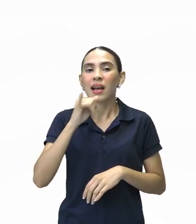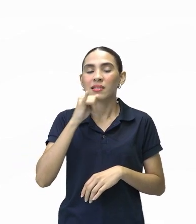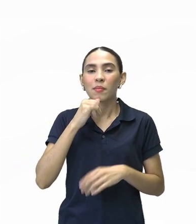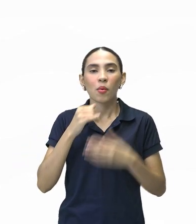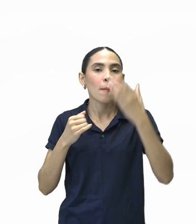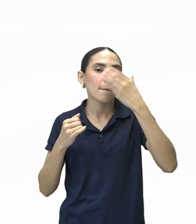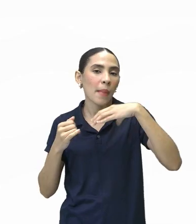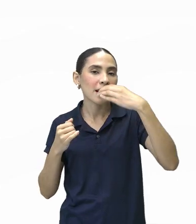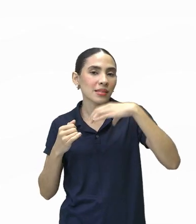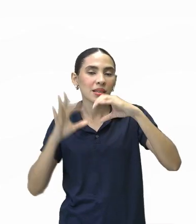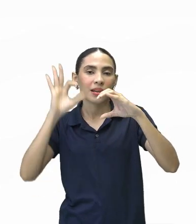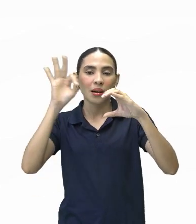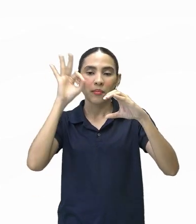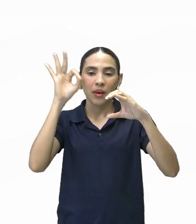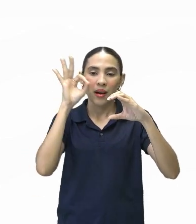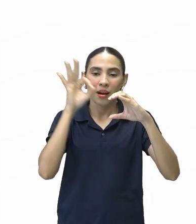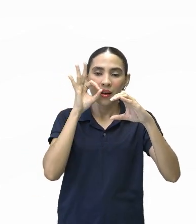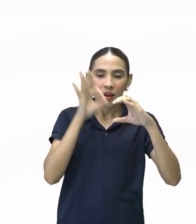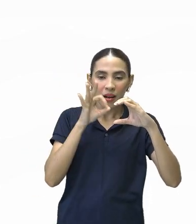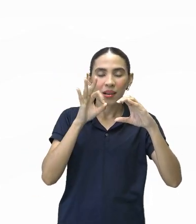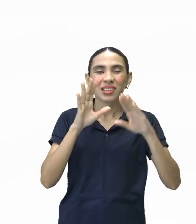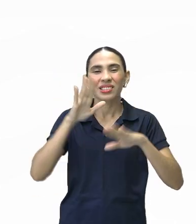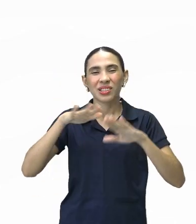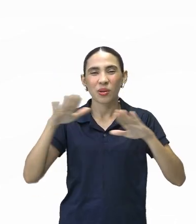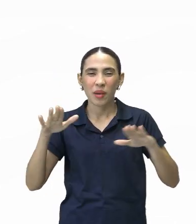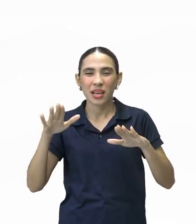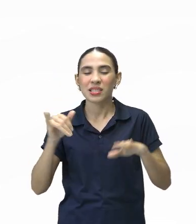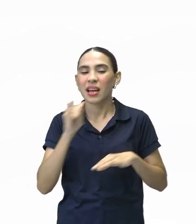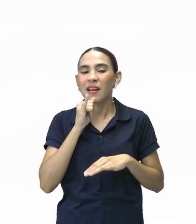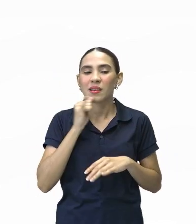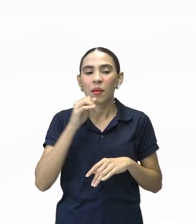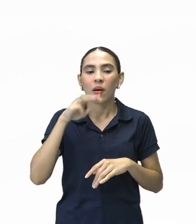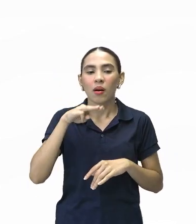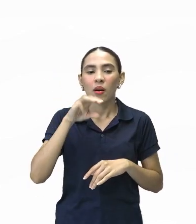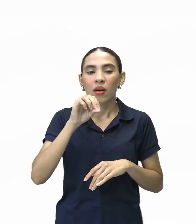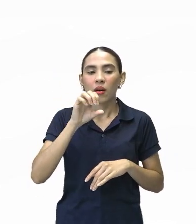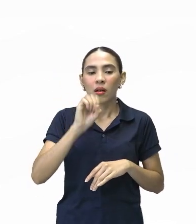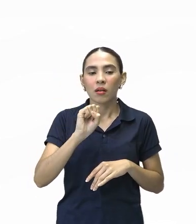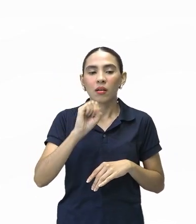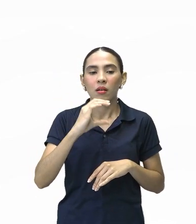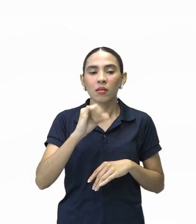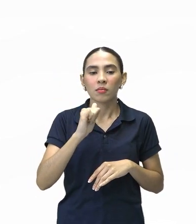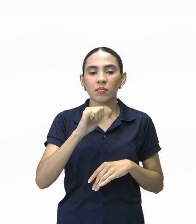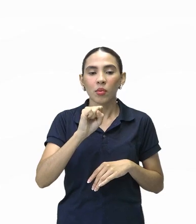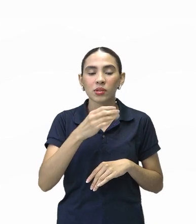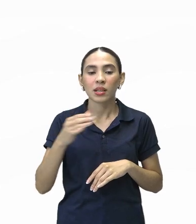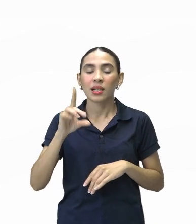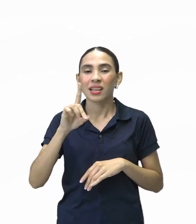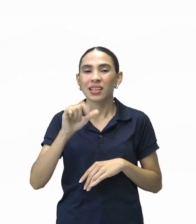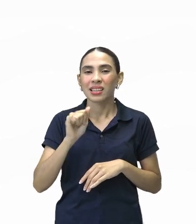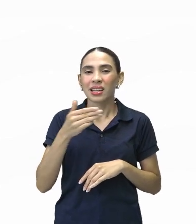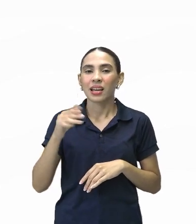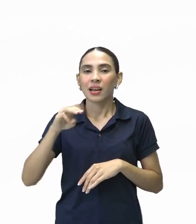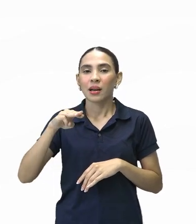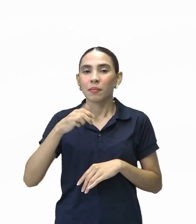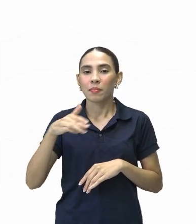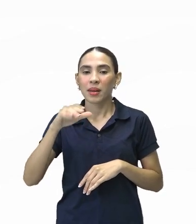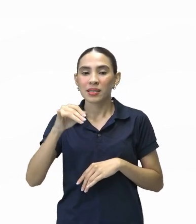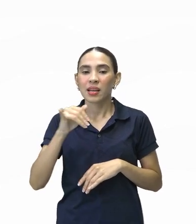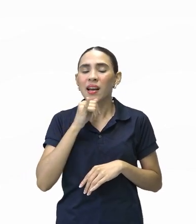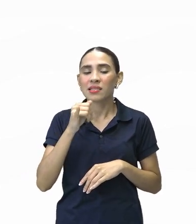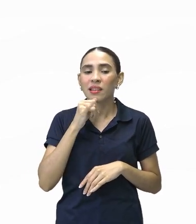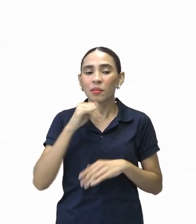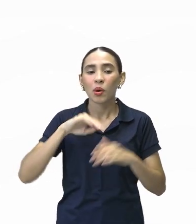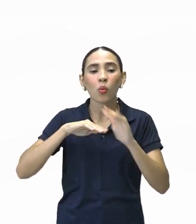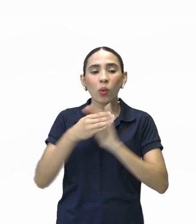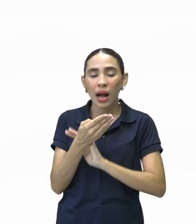moscas da maçã, geralmente, esse nome comum, ele está baseado no hábito